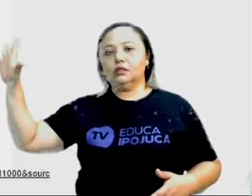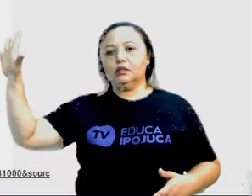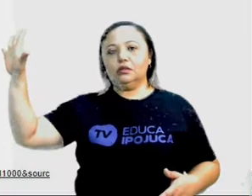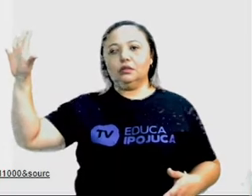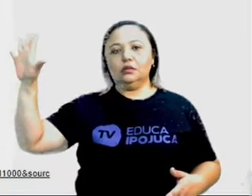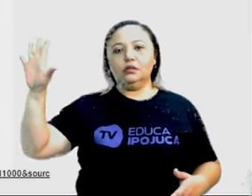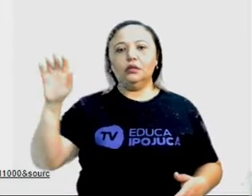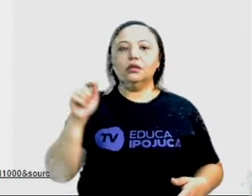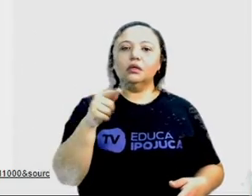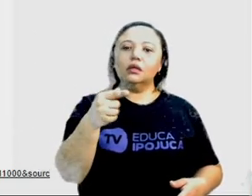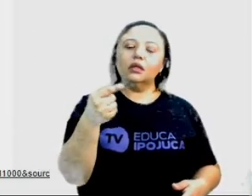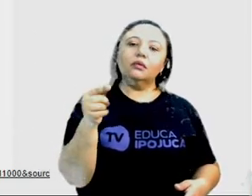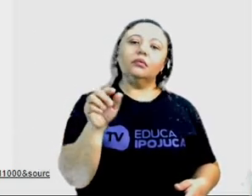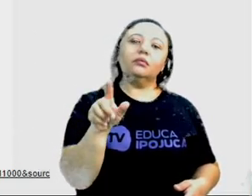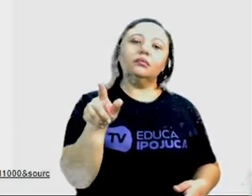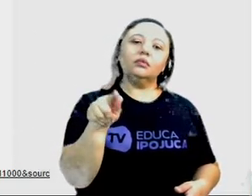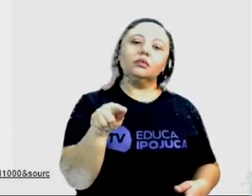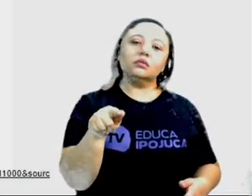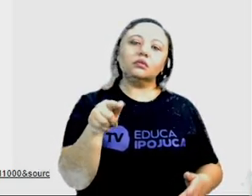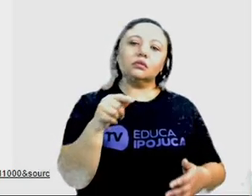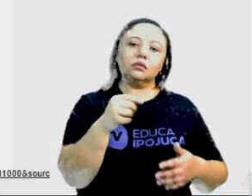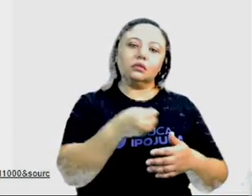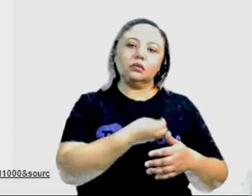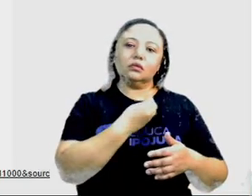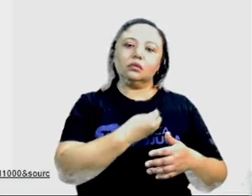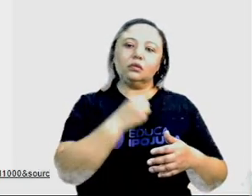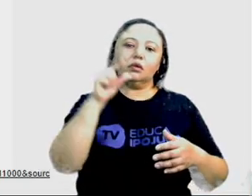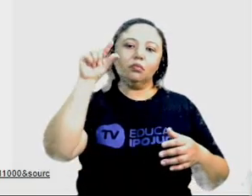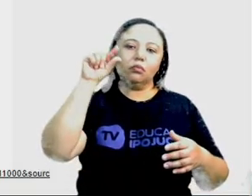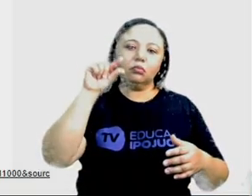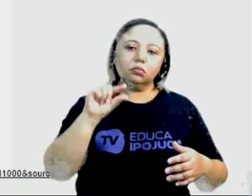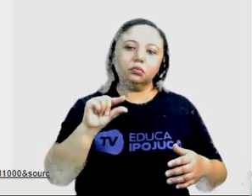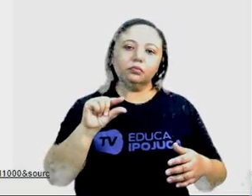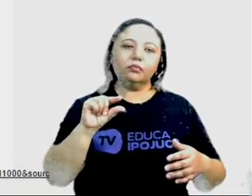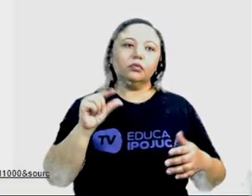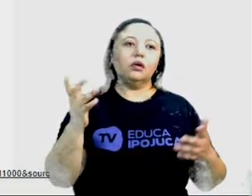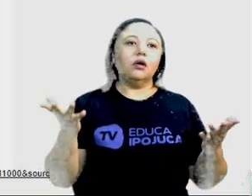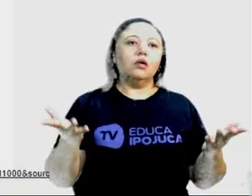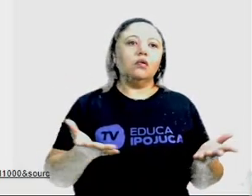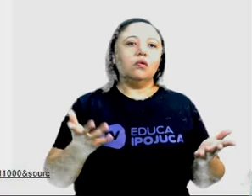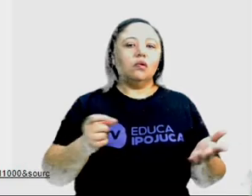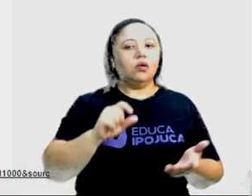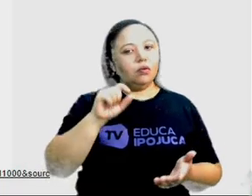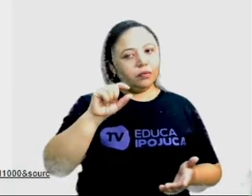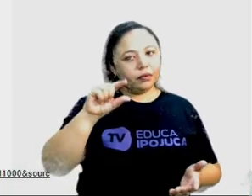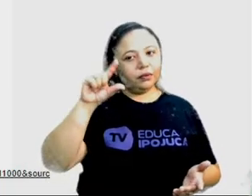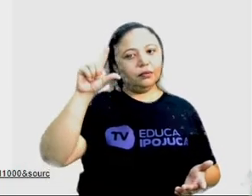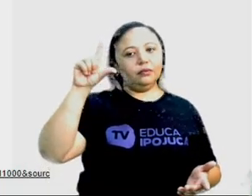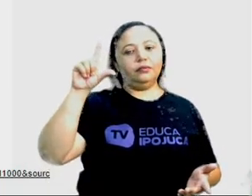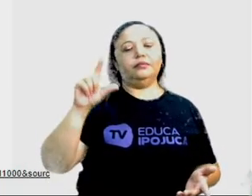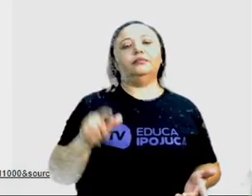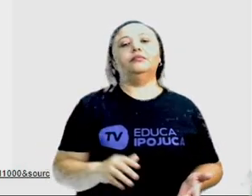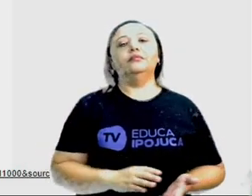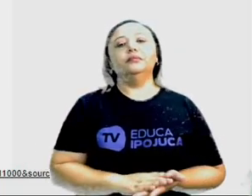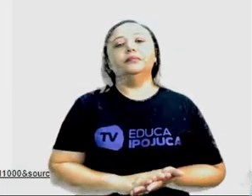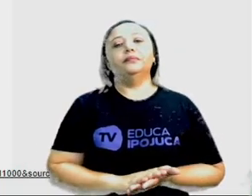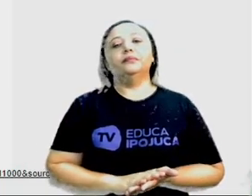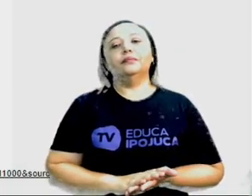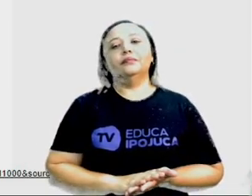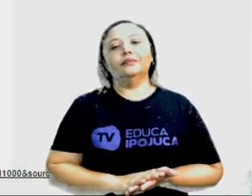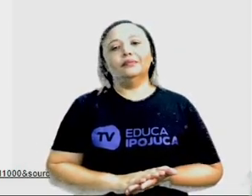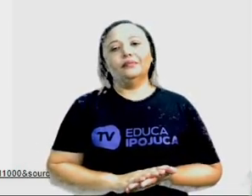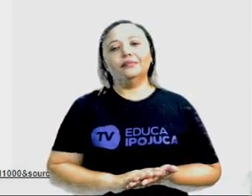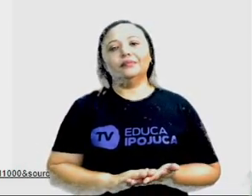1957, era poucas chances as pessoas de vida, né? A expectativa de chegar a uma idade avançada. Veja o que